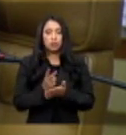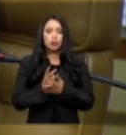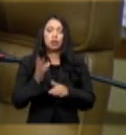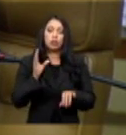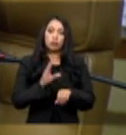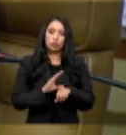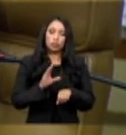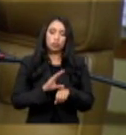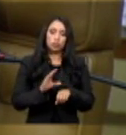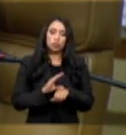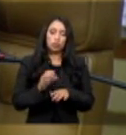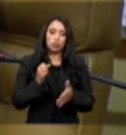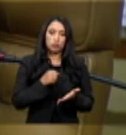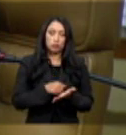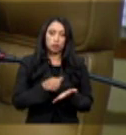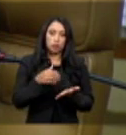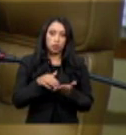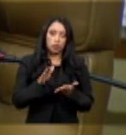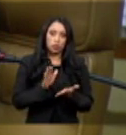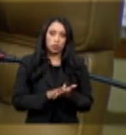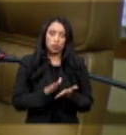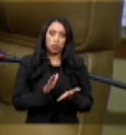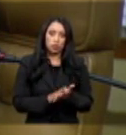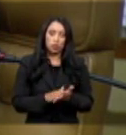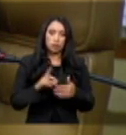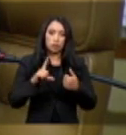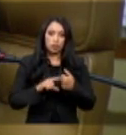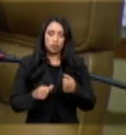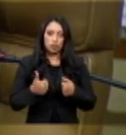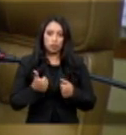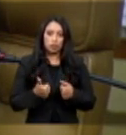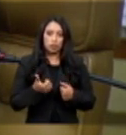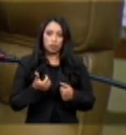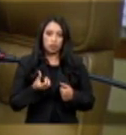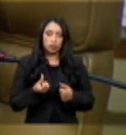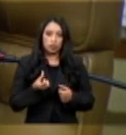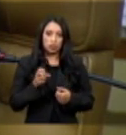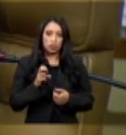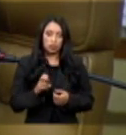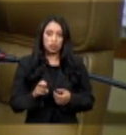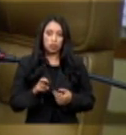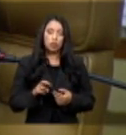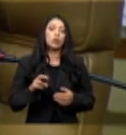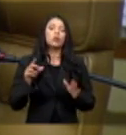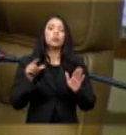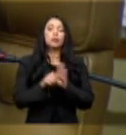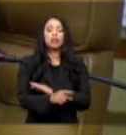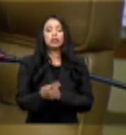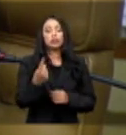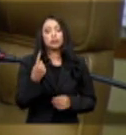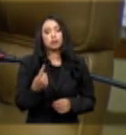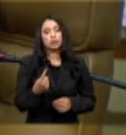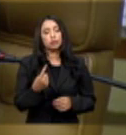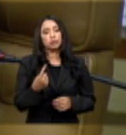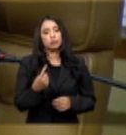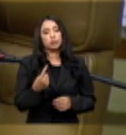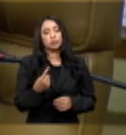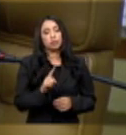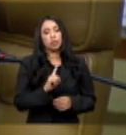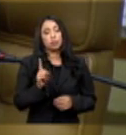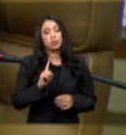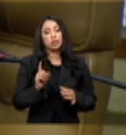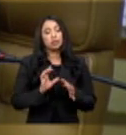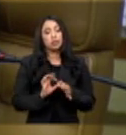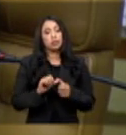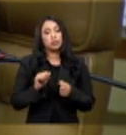de prorrogação de contrato de concessão no artigo 175, parágrafo único, 1, essa prorrogação não pode ser permitida, muito menos realizada